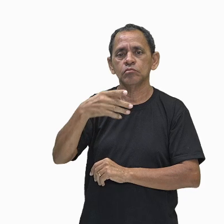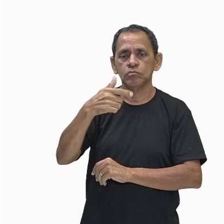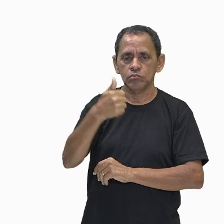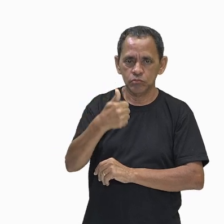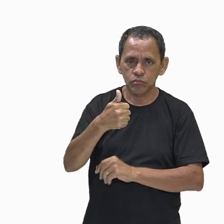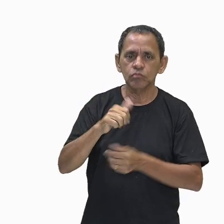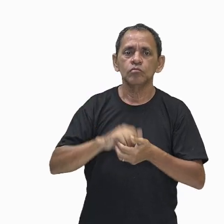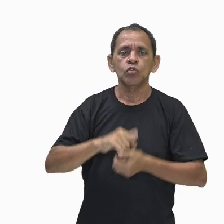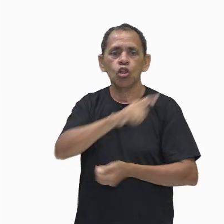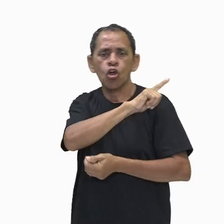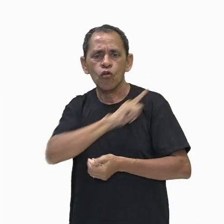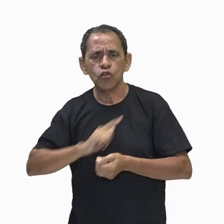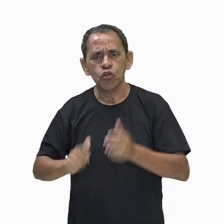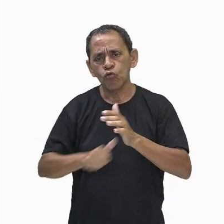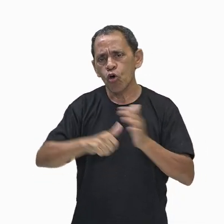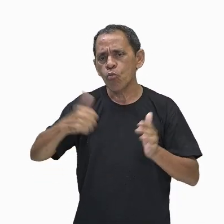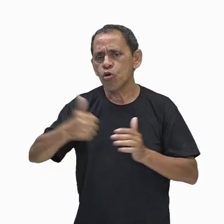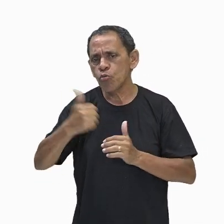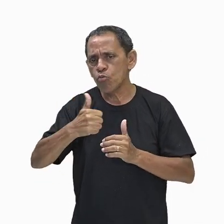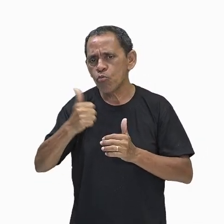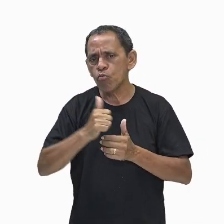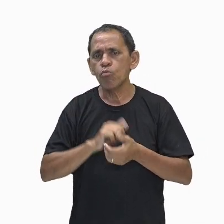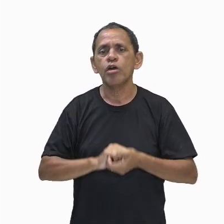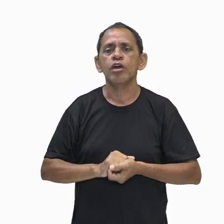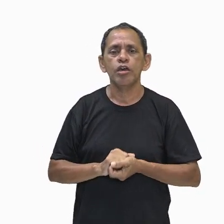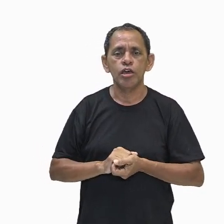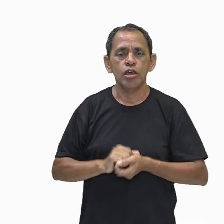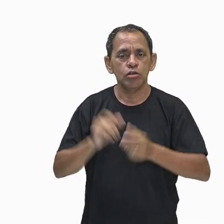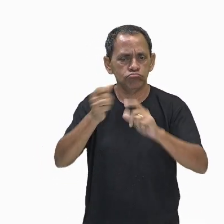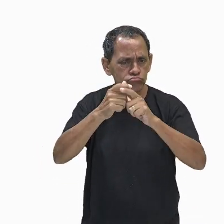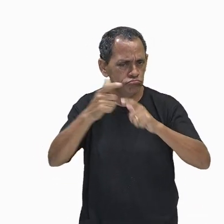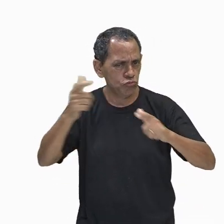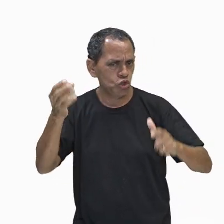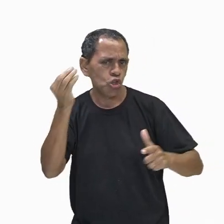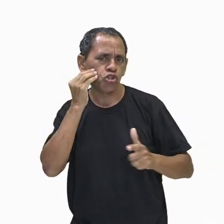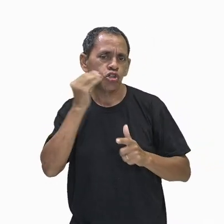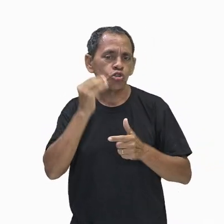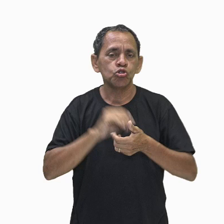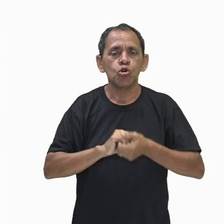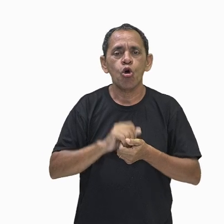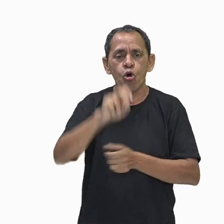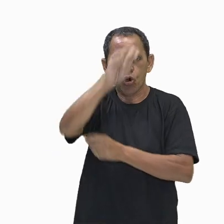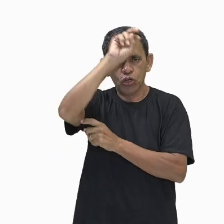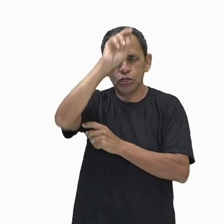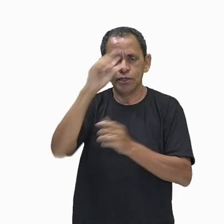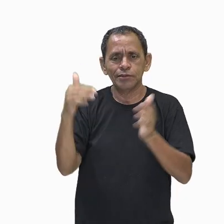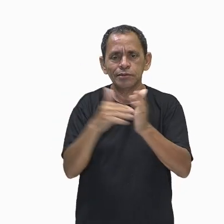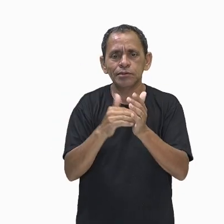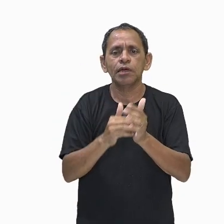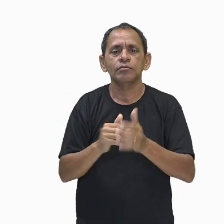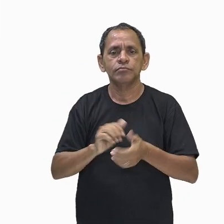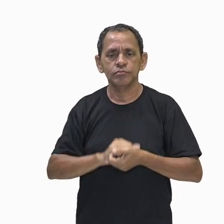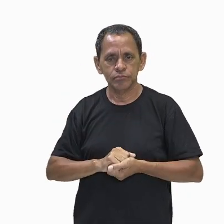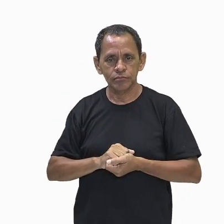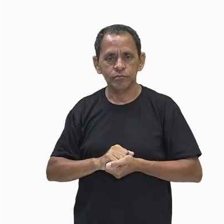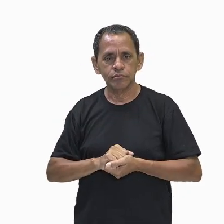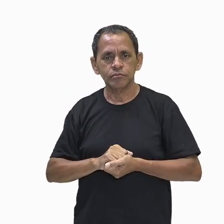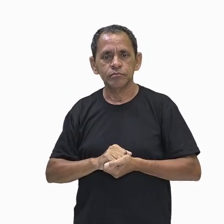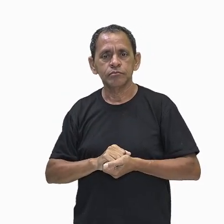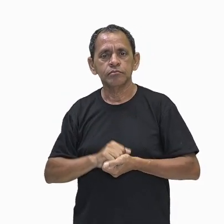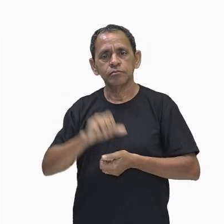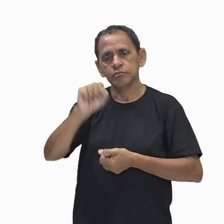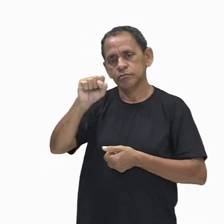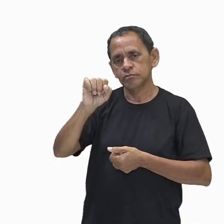foi ainda o primeiro que tentou expandir o império do Egito até a Síria. Temos também aí o